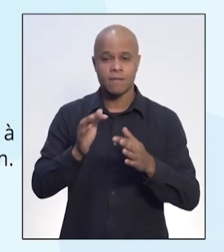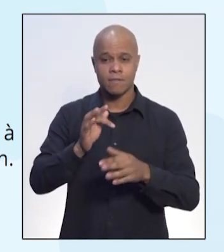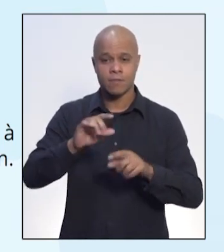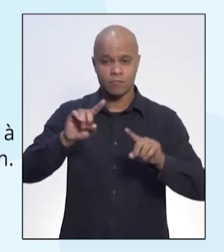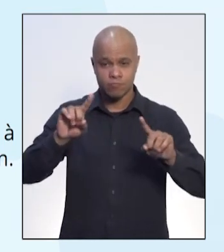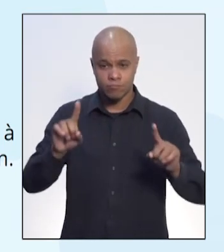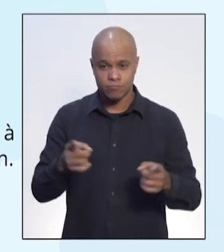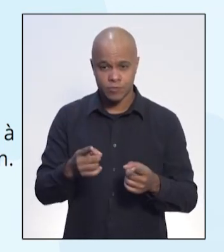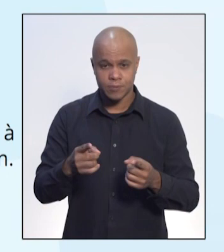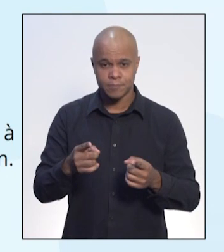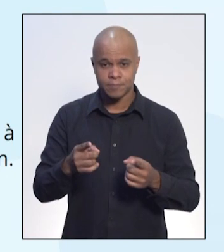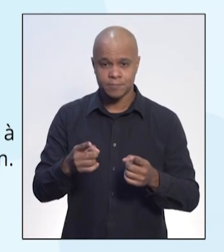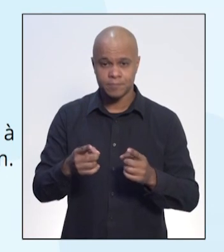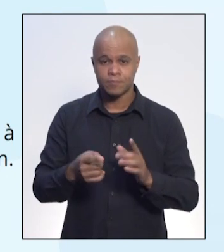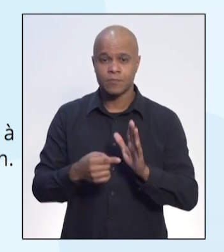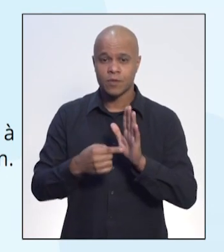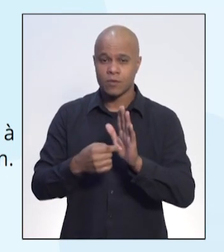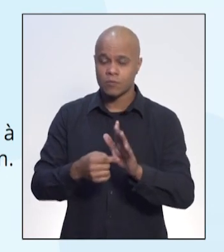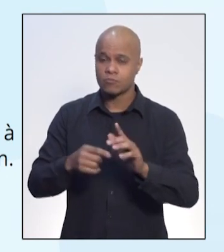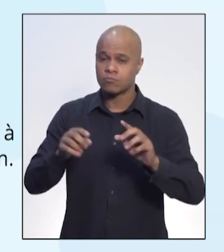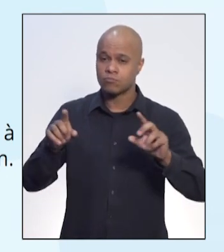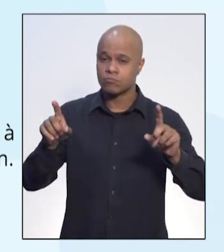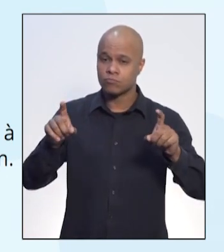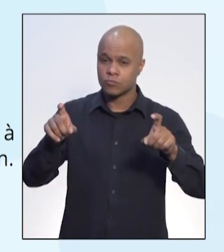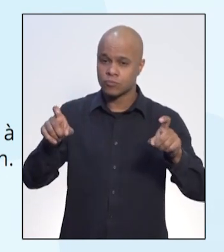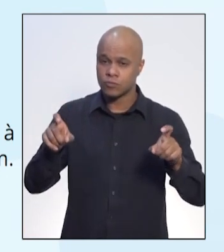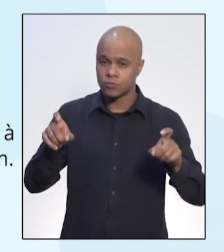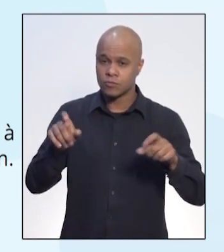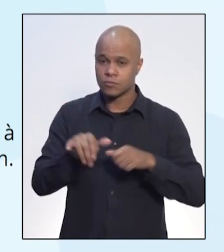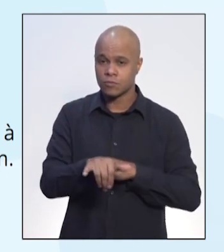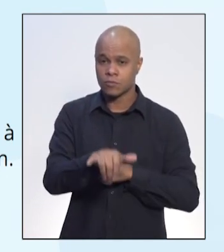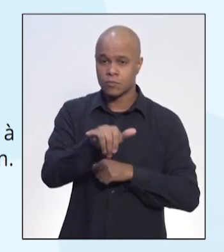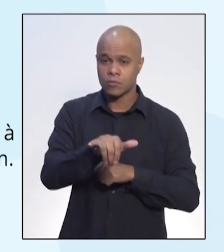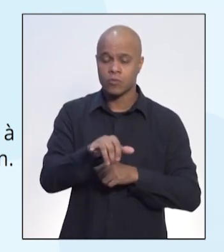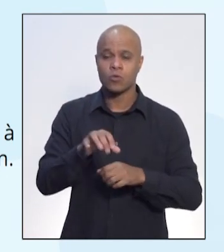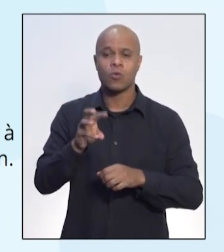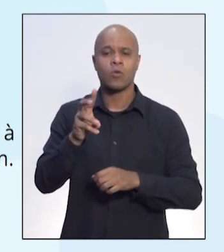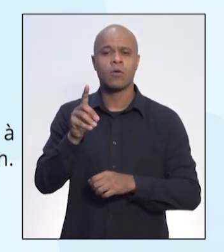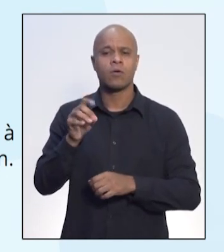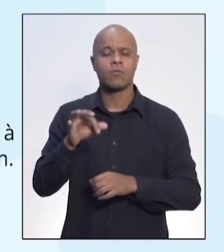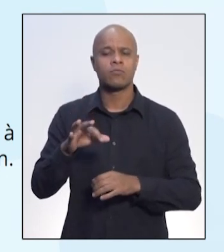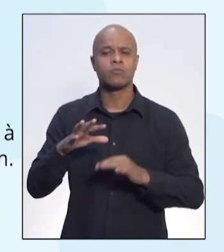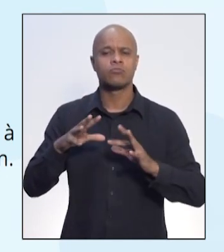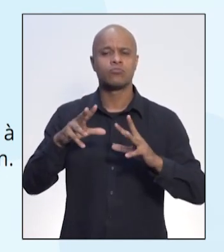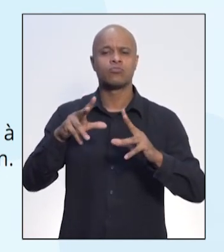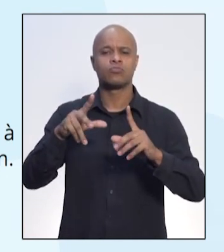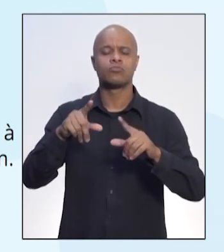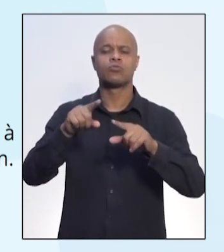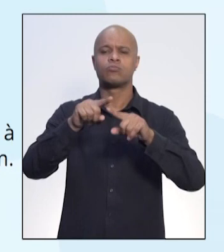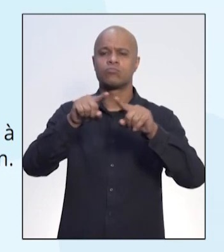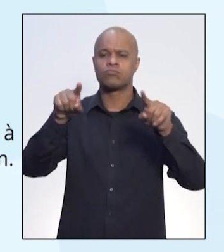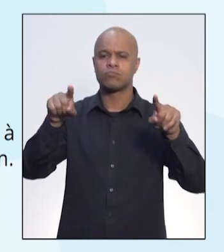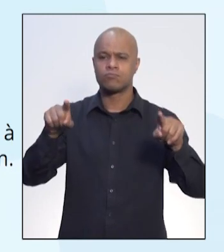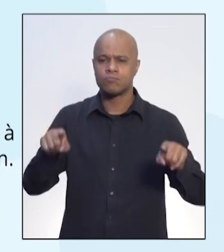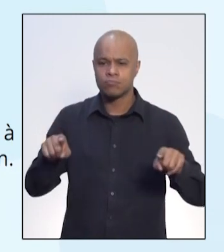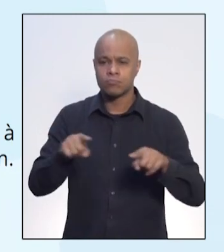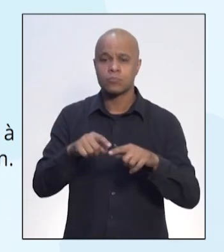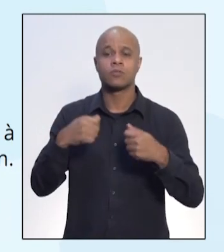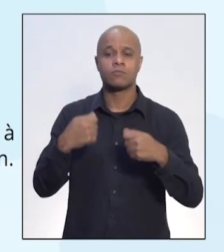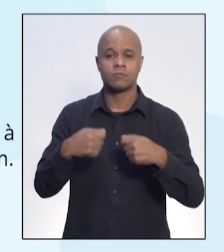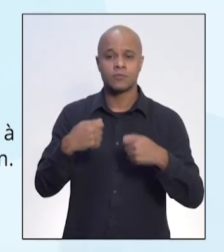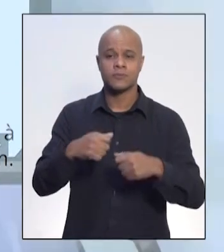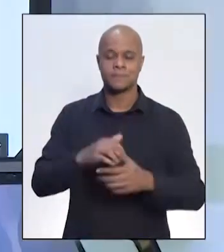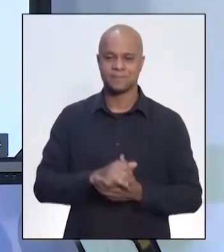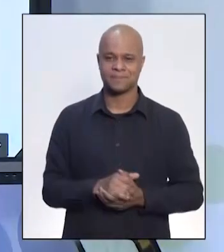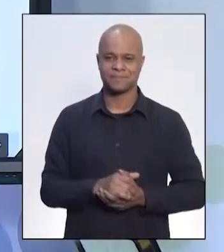lados x e y e a quantidade de cerca disponível para contornar o jardim. Então, vem aqui comigo,